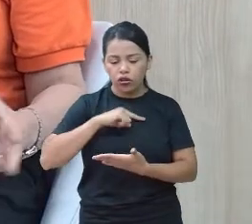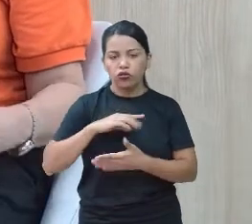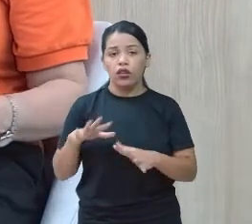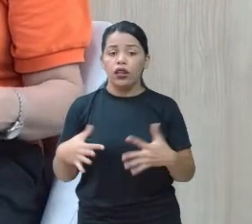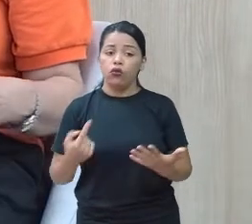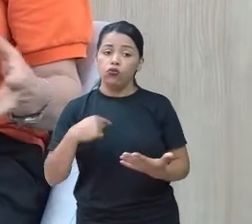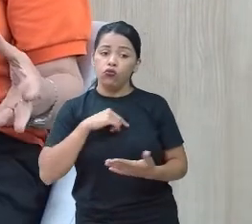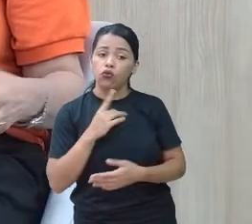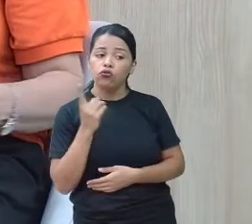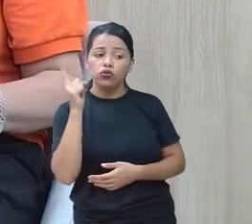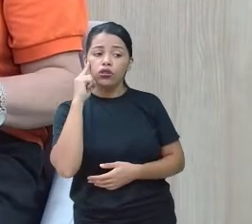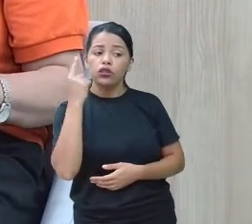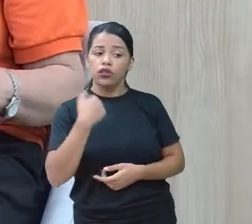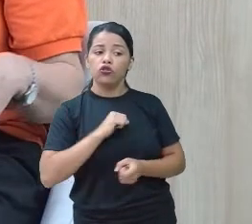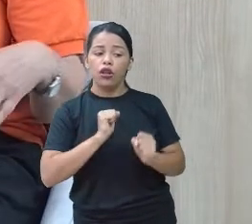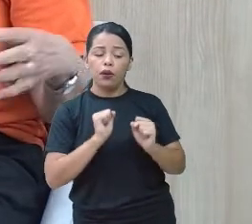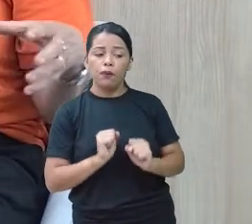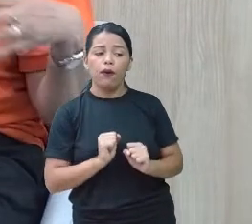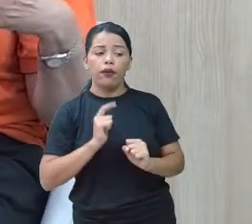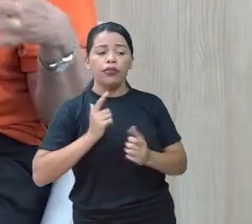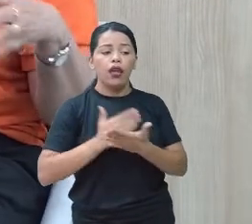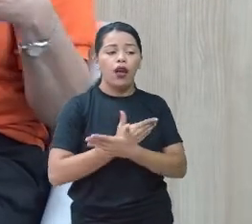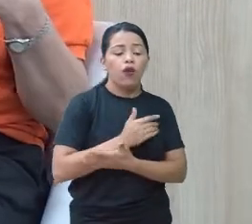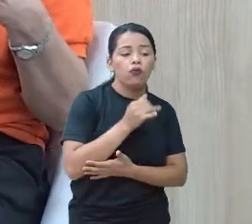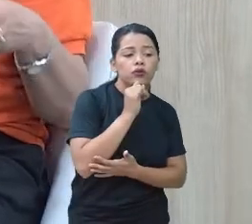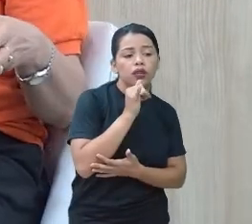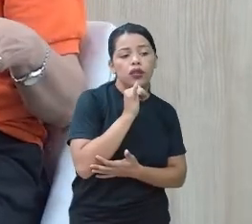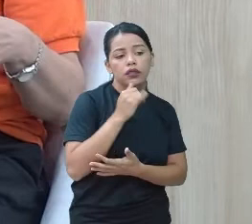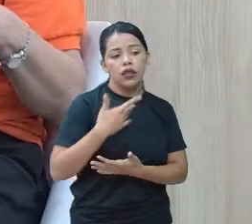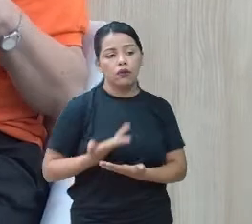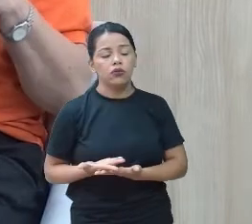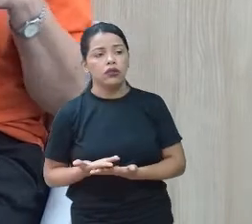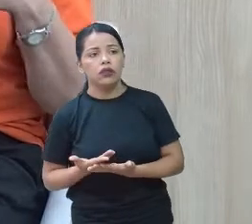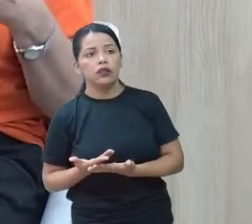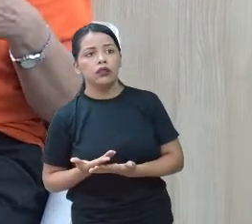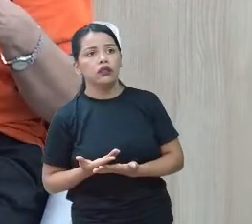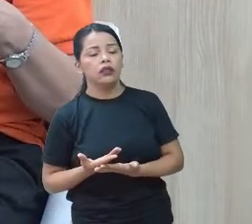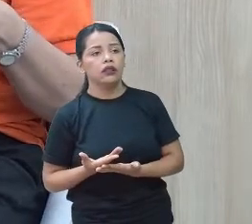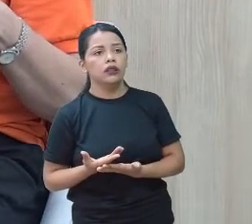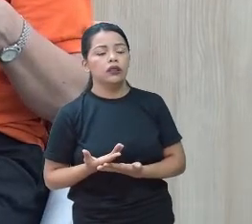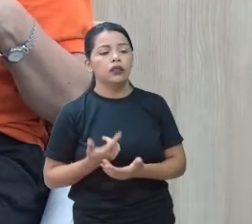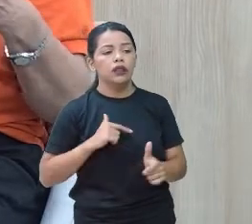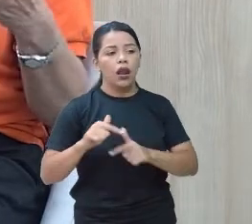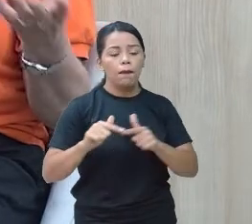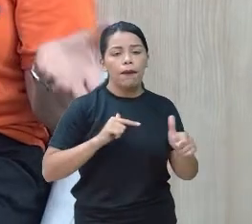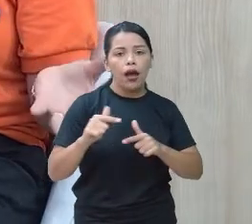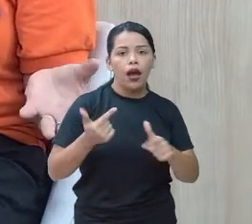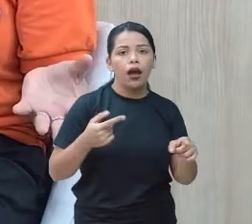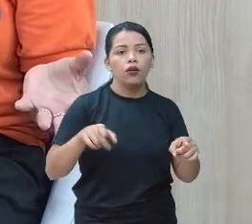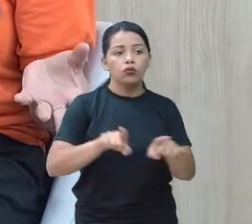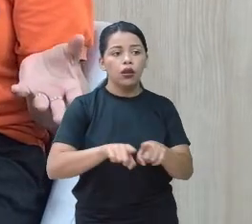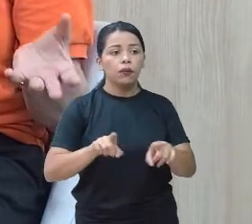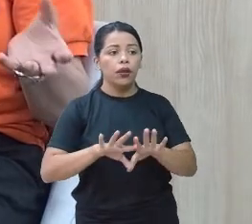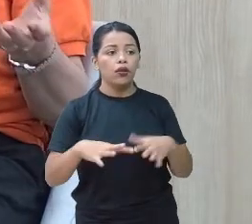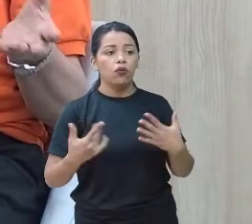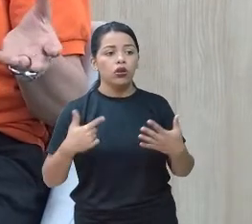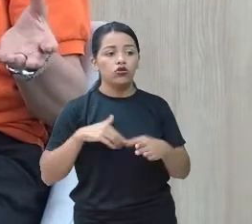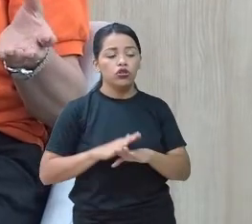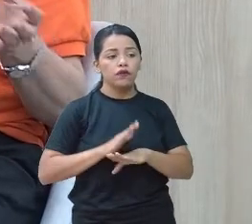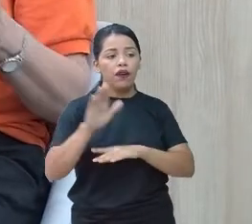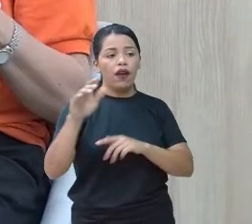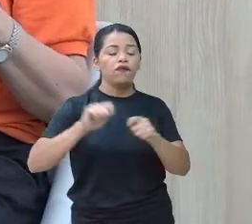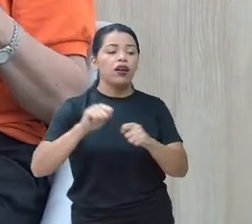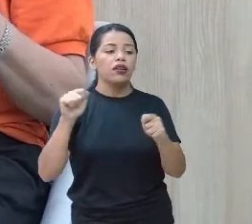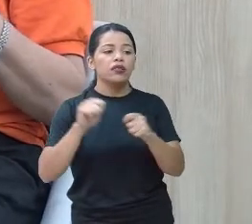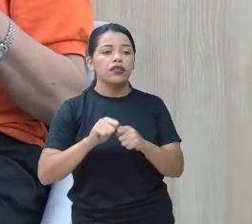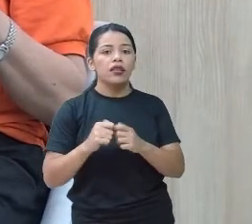nosso dia a dia nós podemos dar exemplo em alguns testes para algum trabalho, na questão de retirada de carteira de motorista, né,